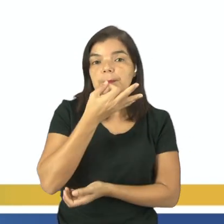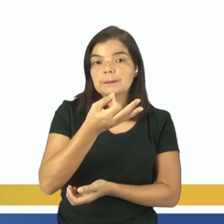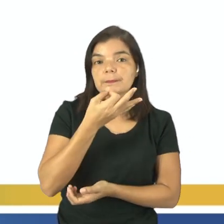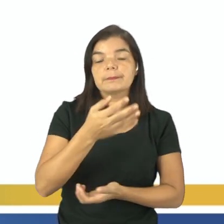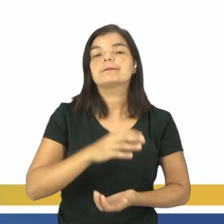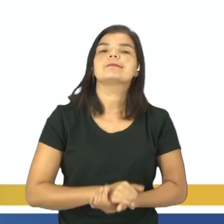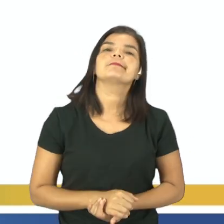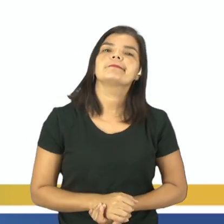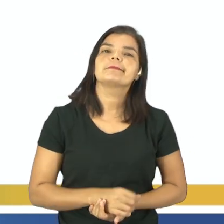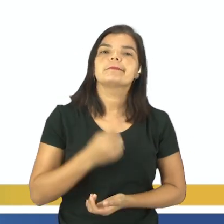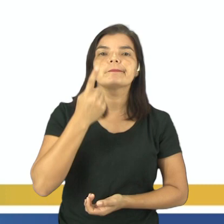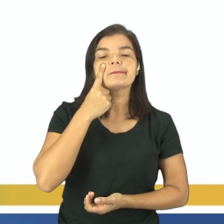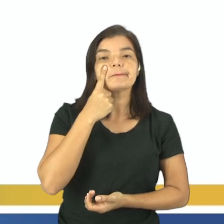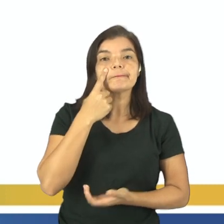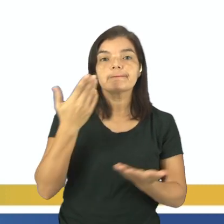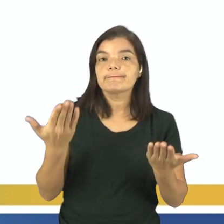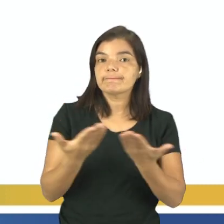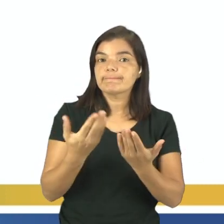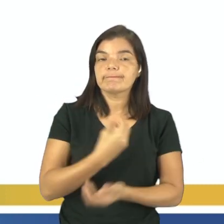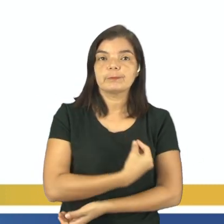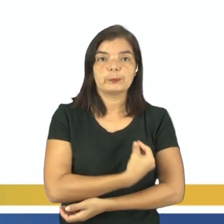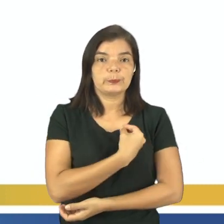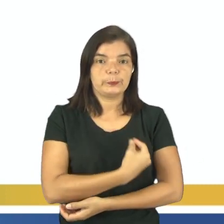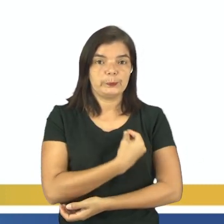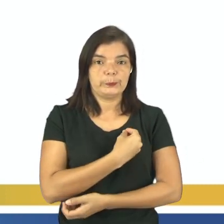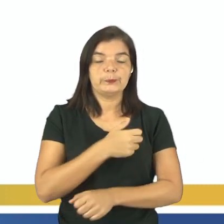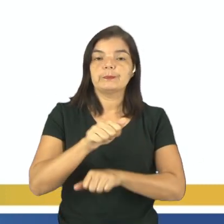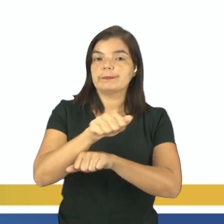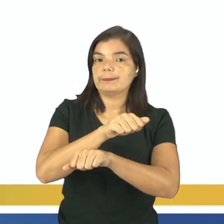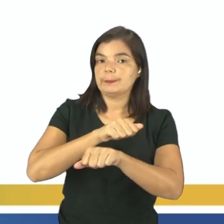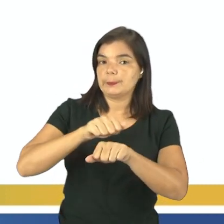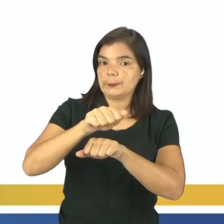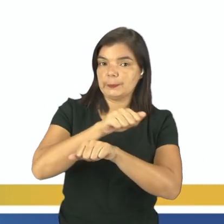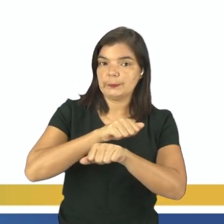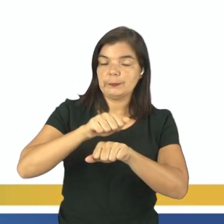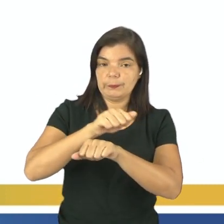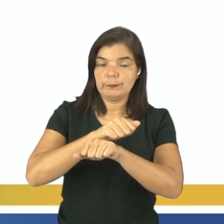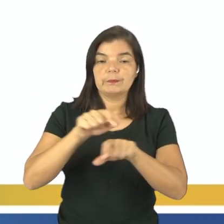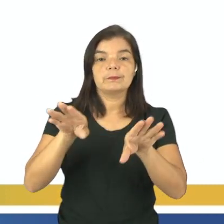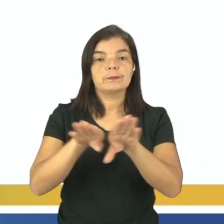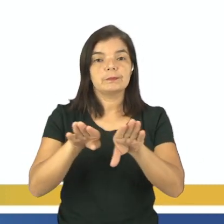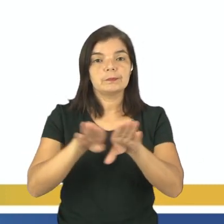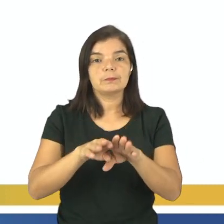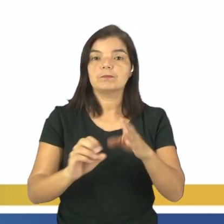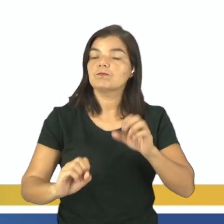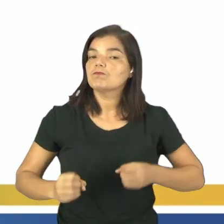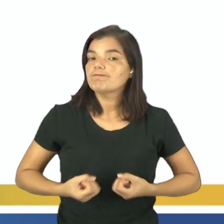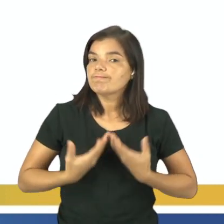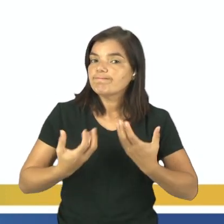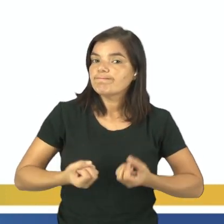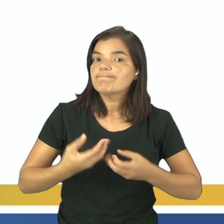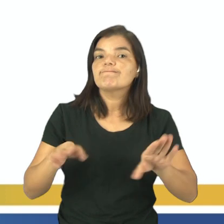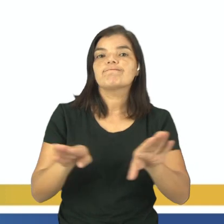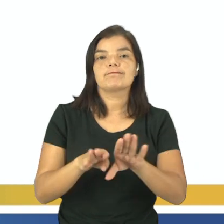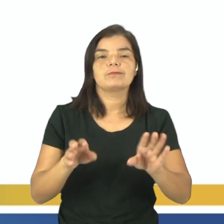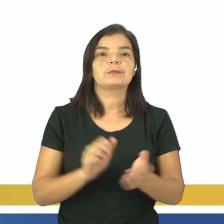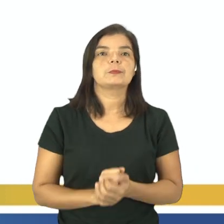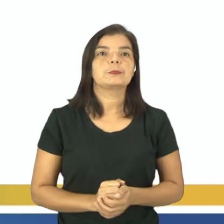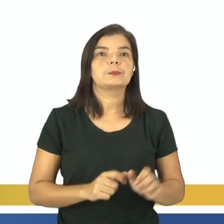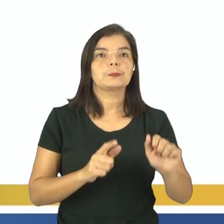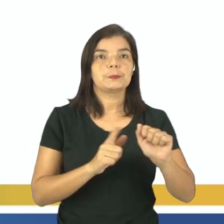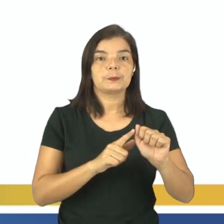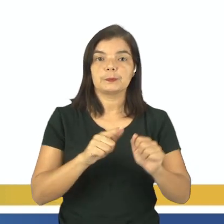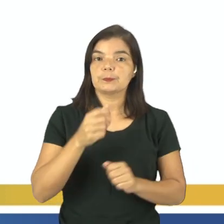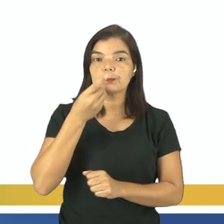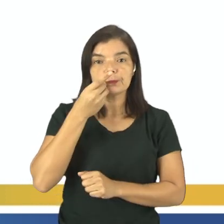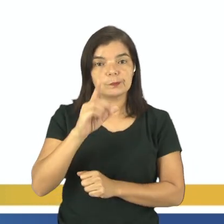opinião. Então, eu vou observar a existência de adjetivos, locuções adjetivas e expressões correspondentes. Dia 22